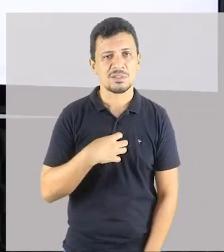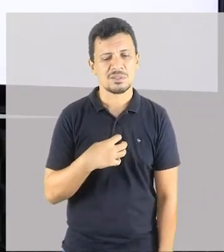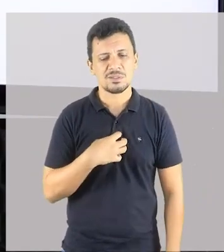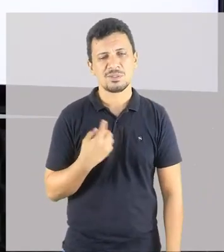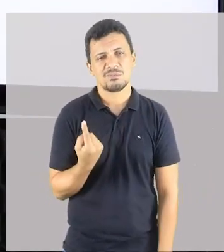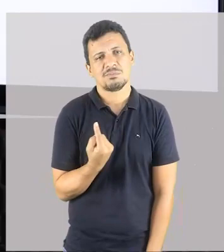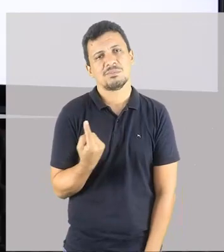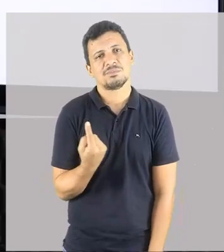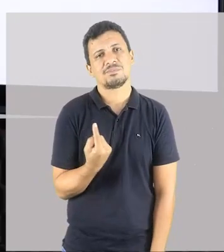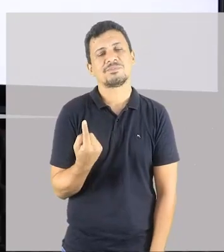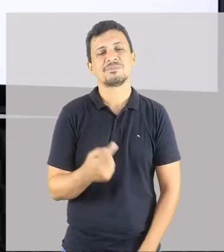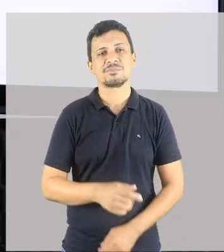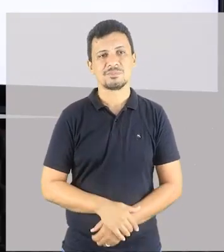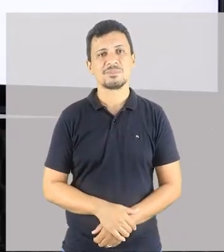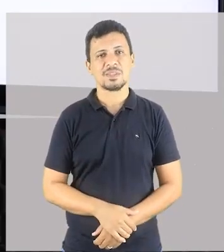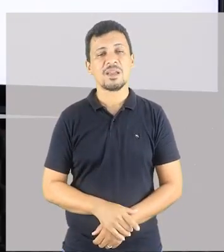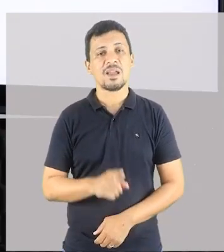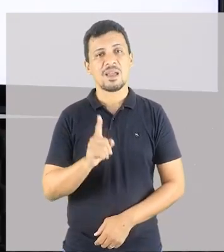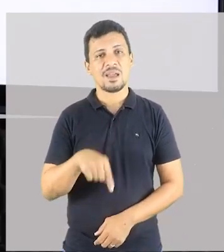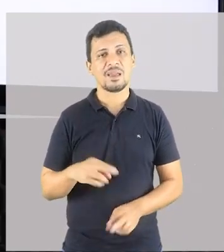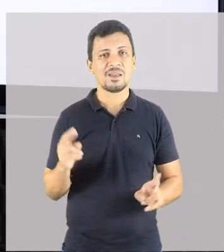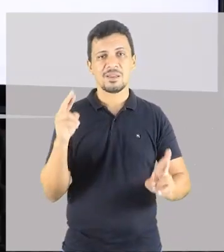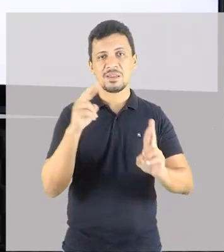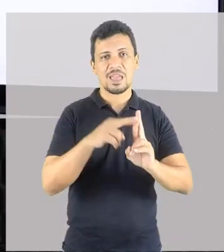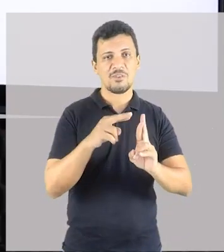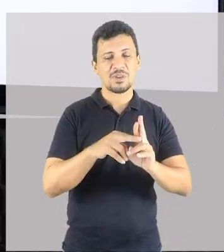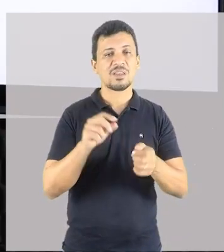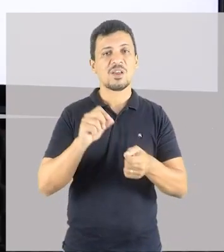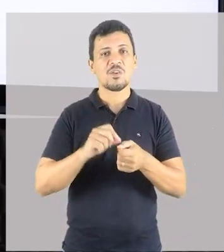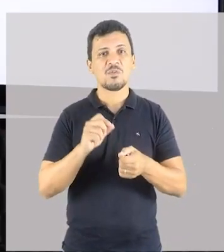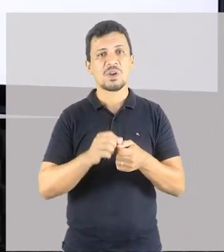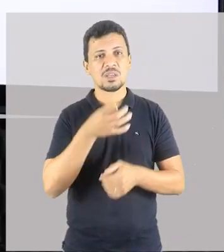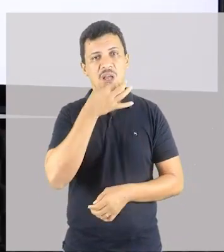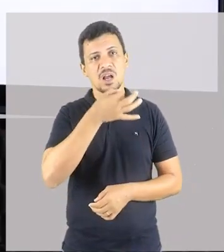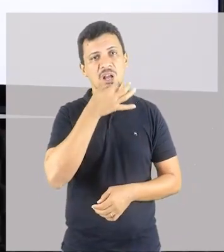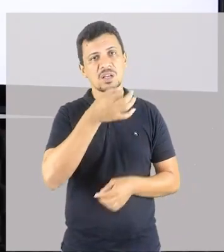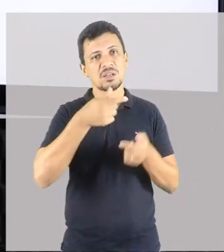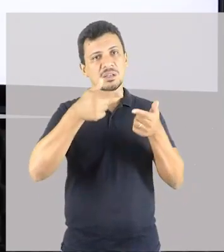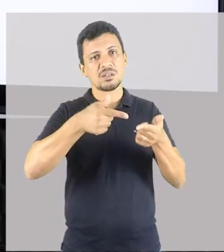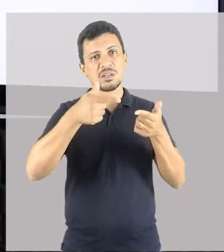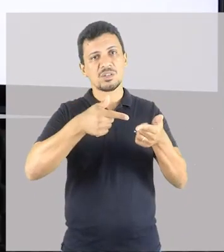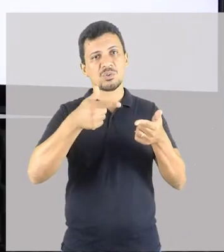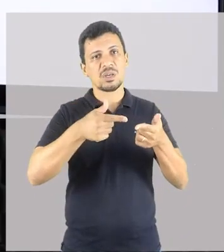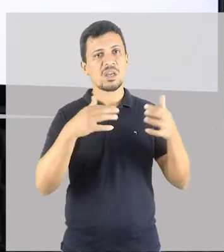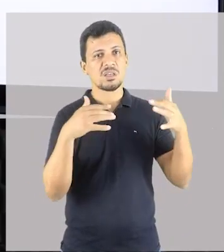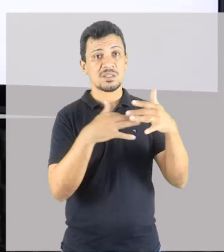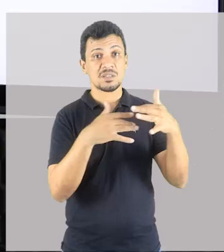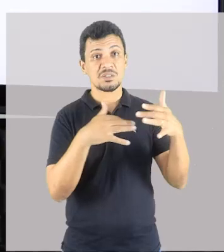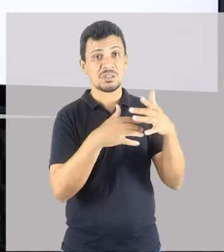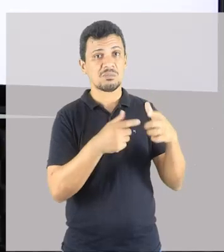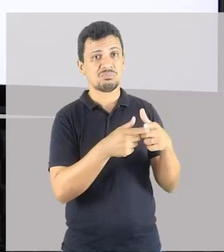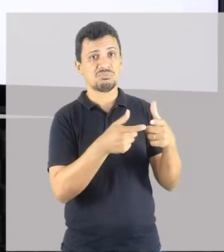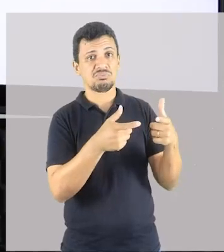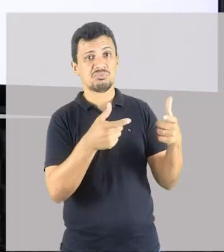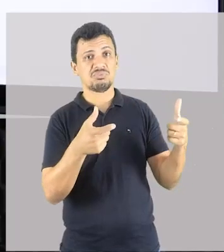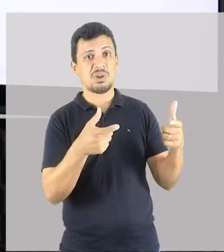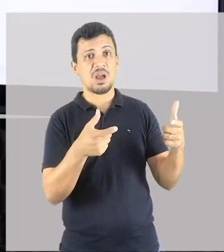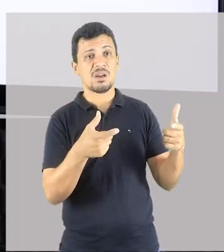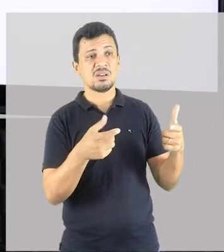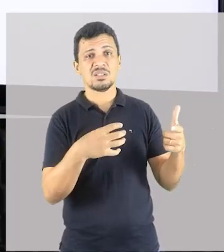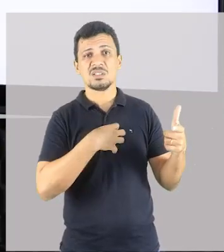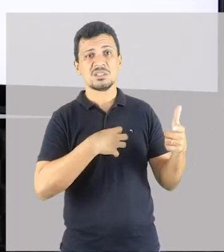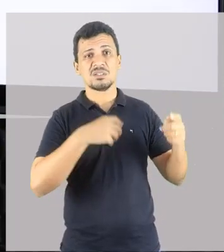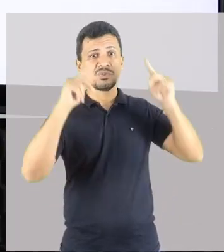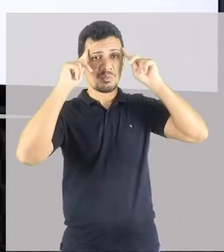só. Né? Essa é uma das referências que ele faz sobre uma crítica ao processo de urbanização que desumaniza o